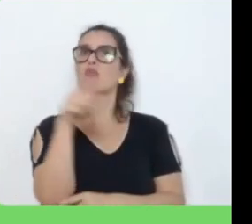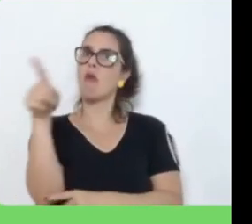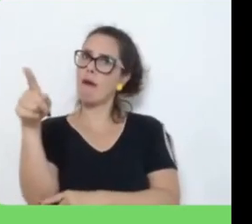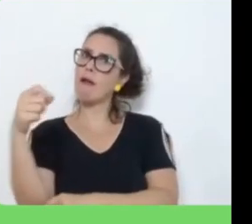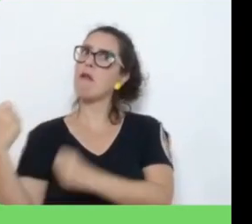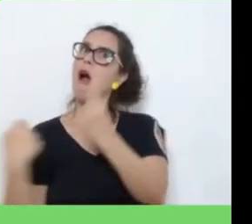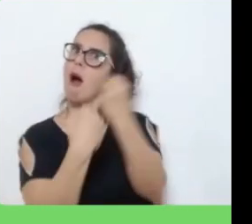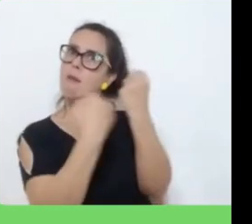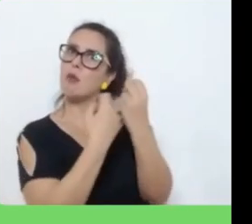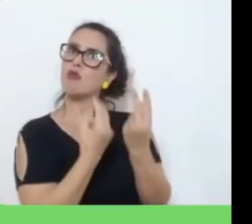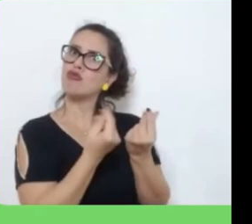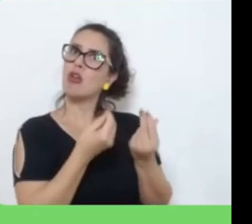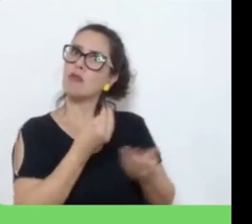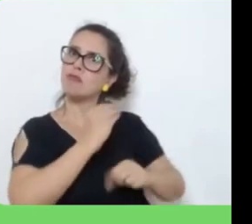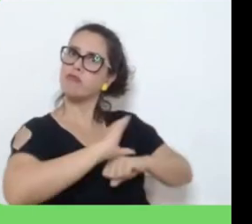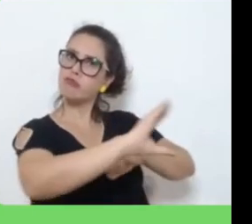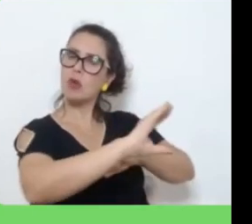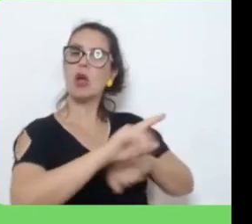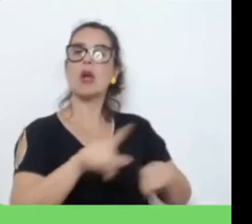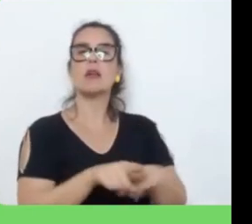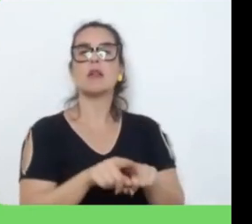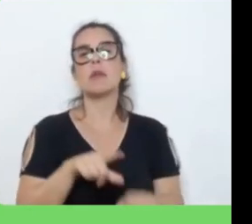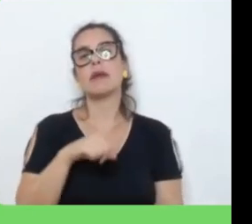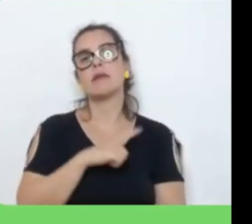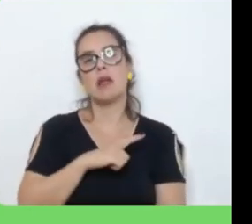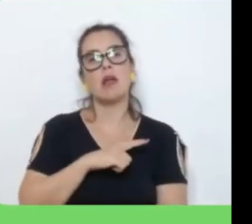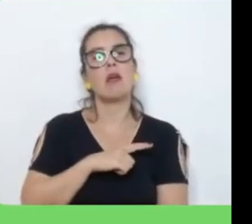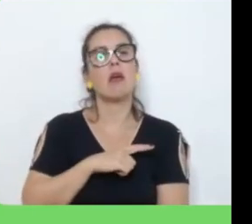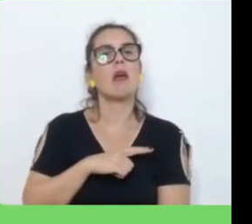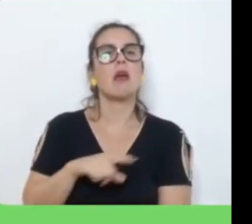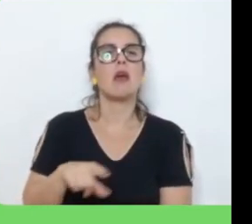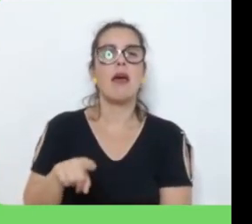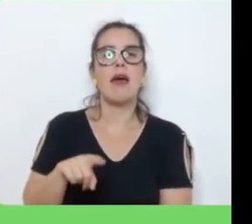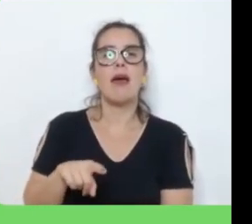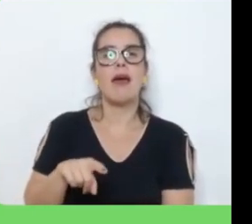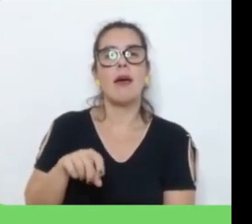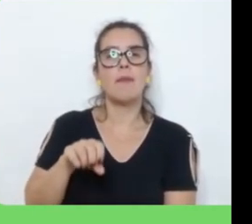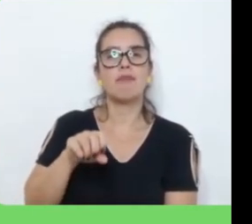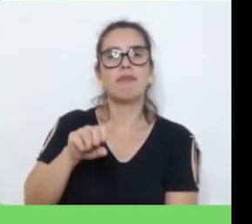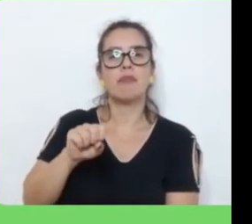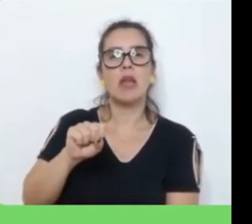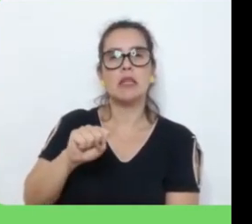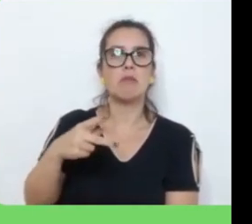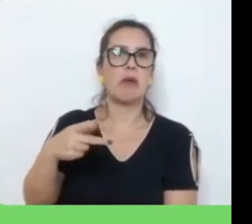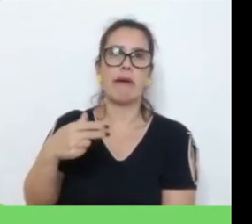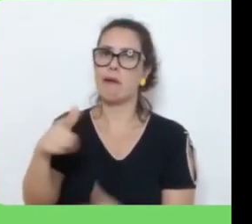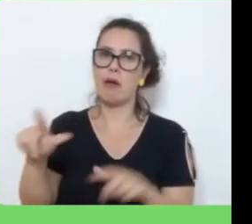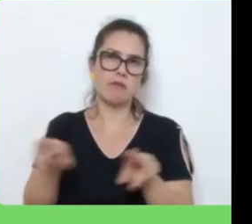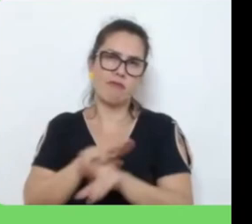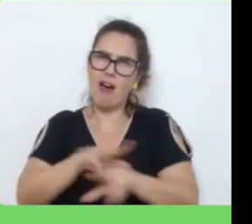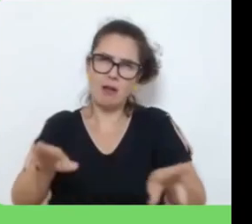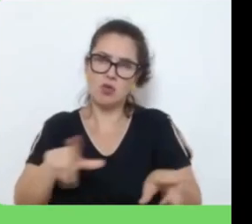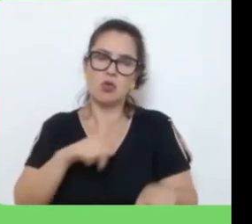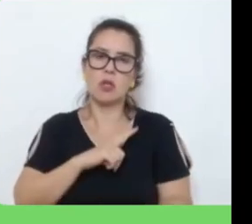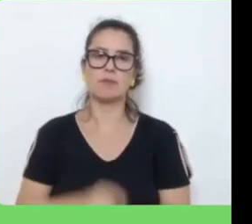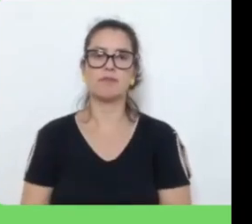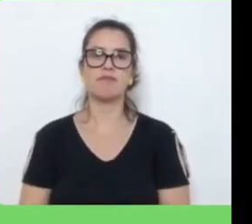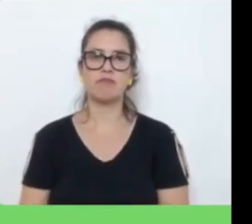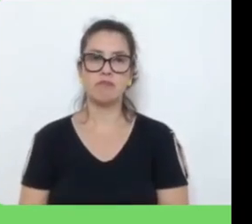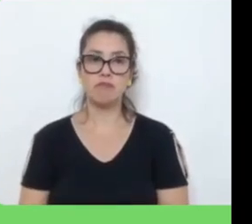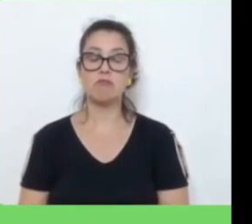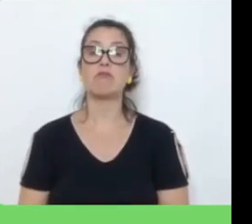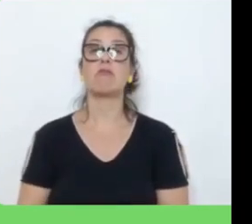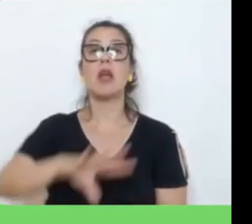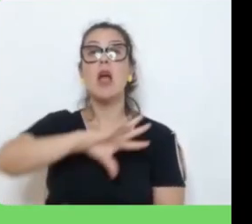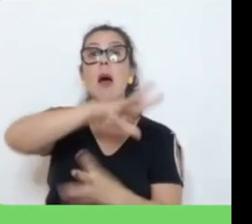próprio Big festival e o SB games além da Game Jump Plus também que é muito importante veículos de mídia fala dos meus